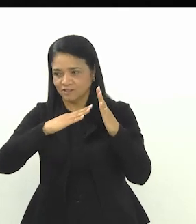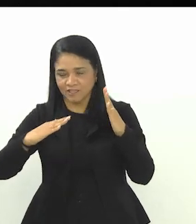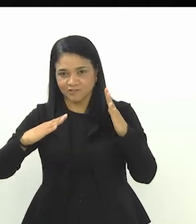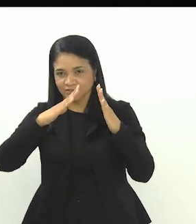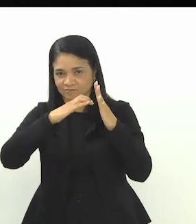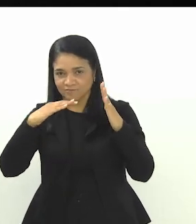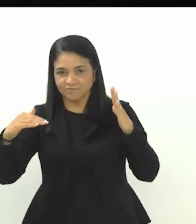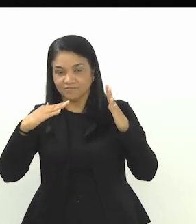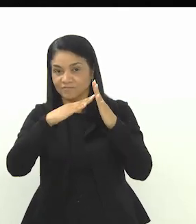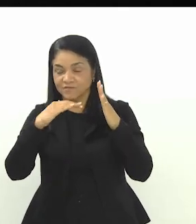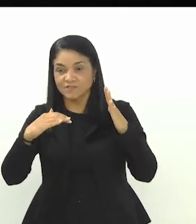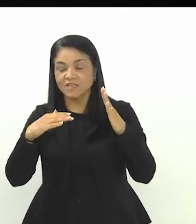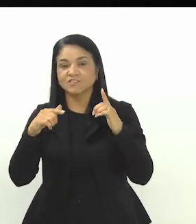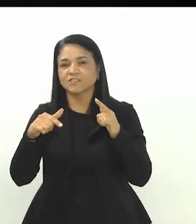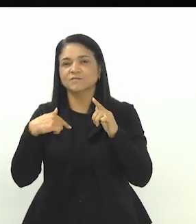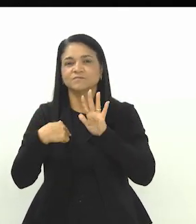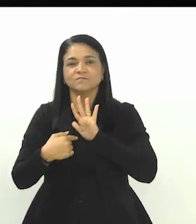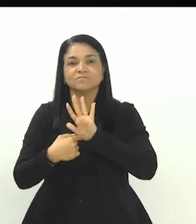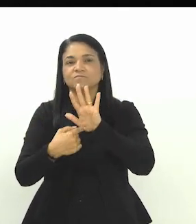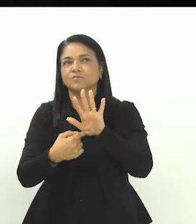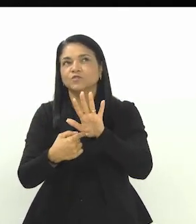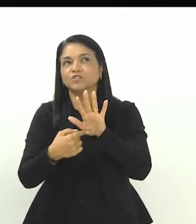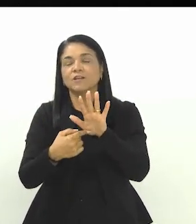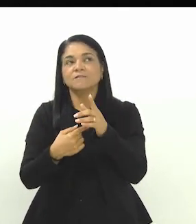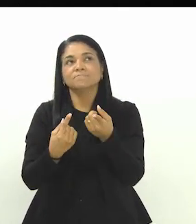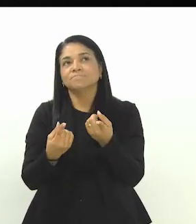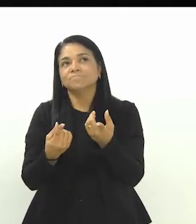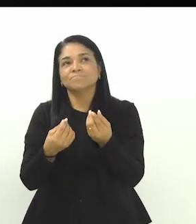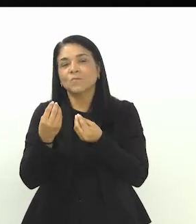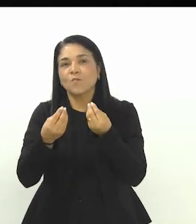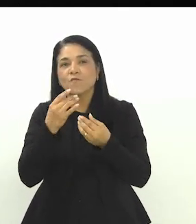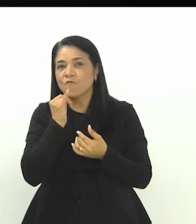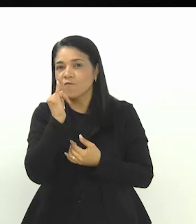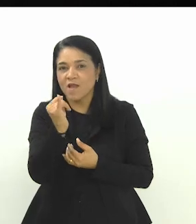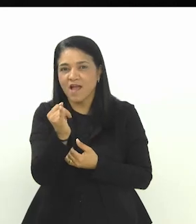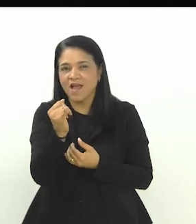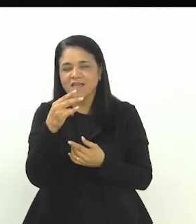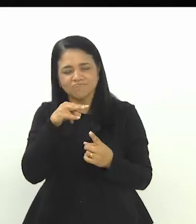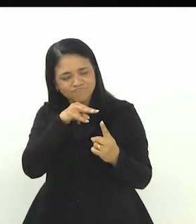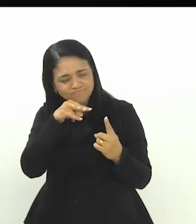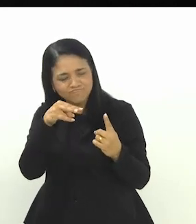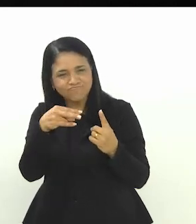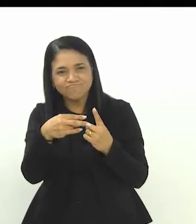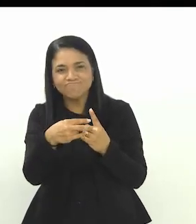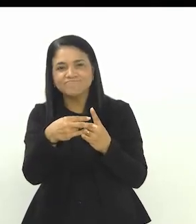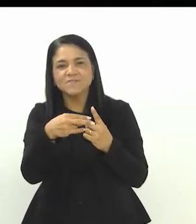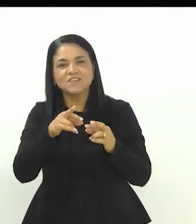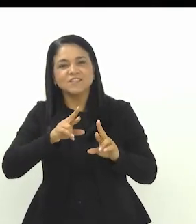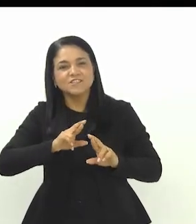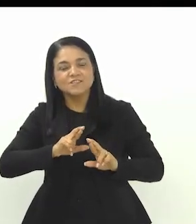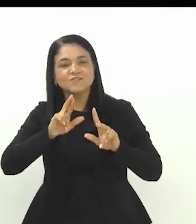né? Que era um, como é que eu vou dizer, um termo antigo, um deleite para o olhar, né? Esse está muito antigo,